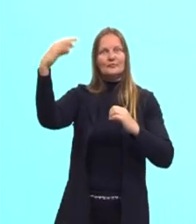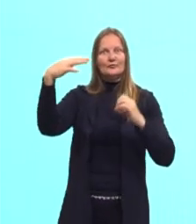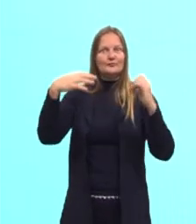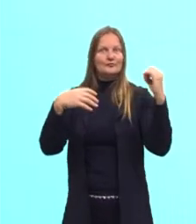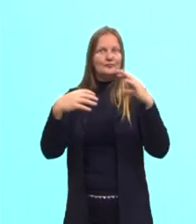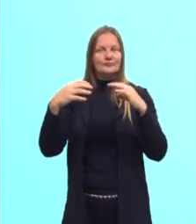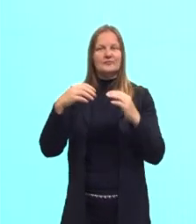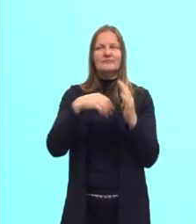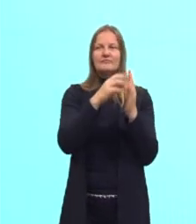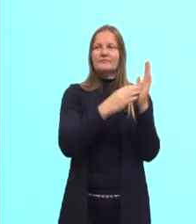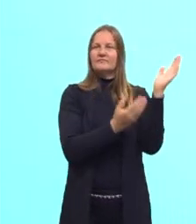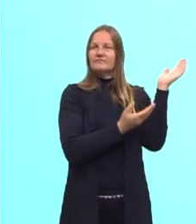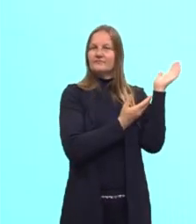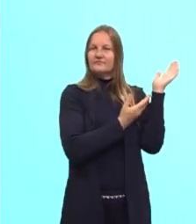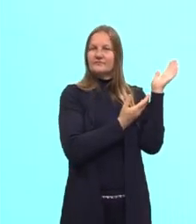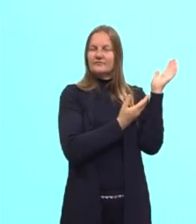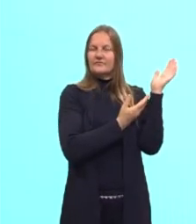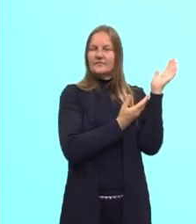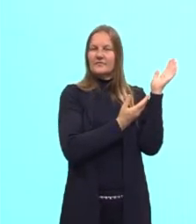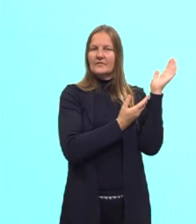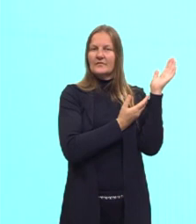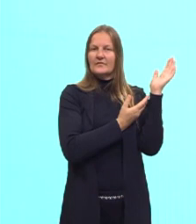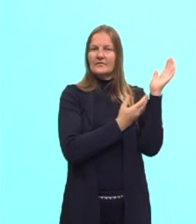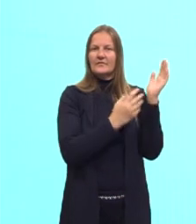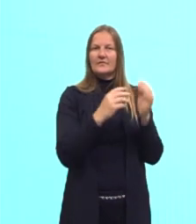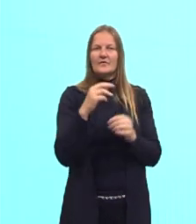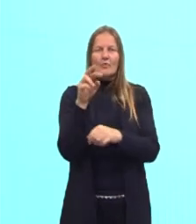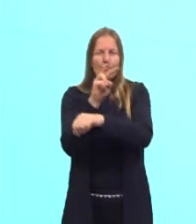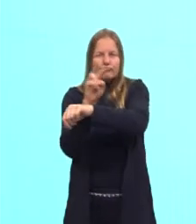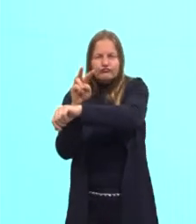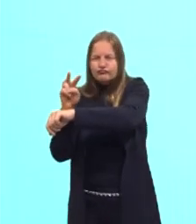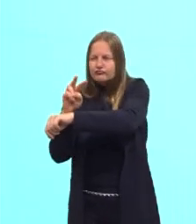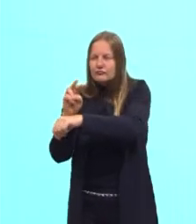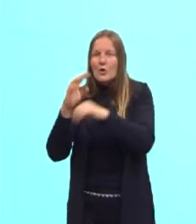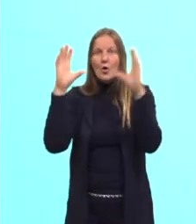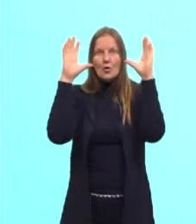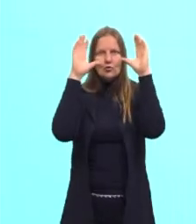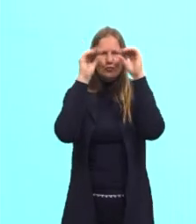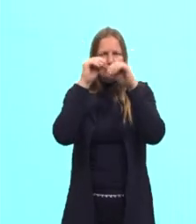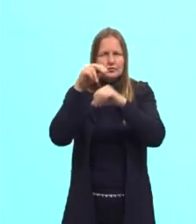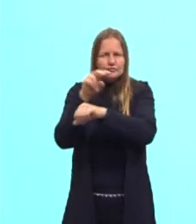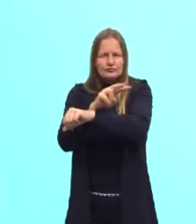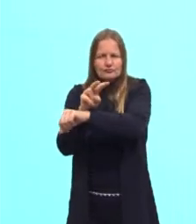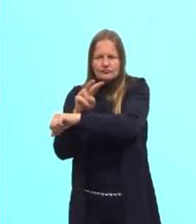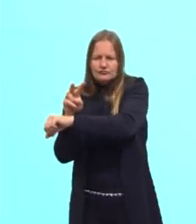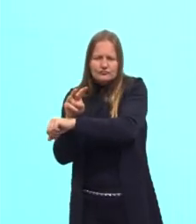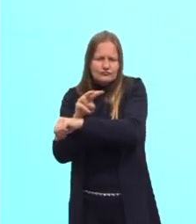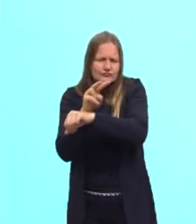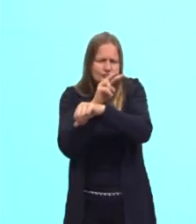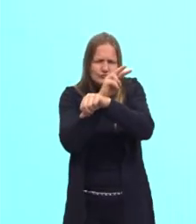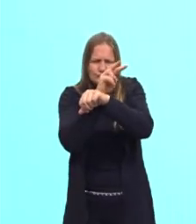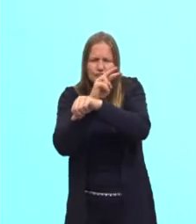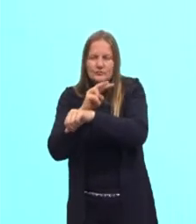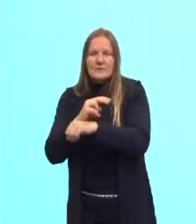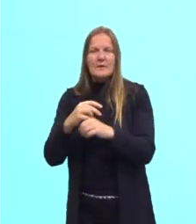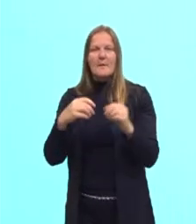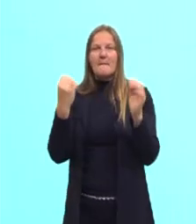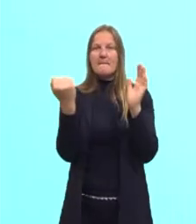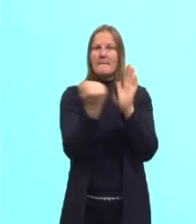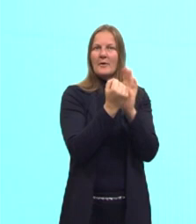essa pintura que essa tela é a ronda noturna de 1639 a onda a onda noturna é um